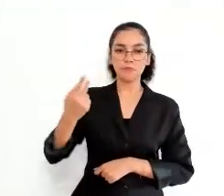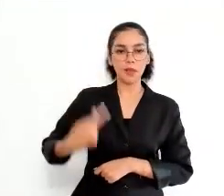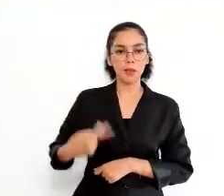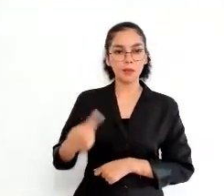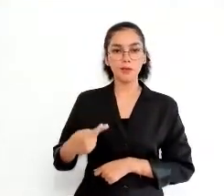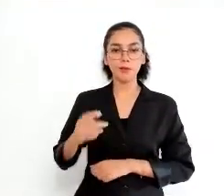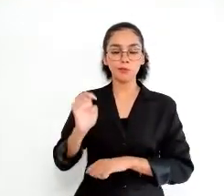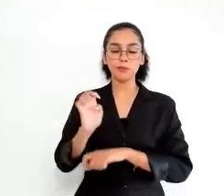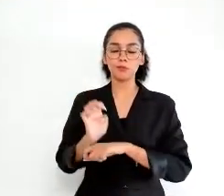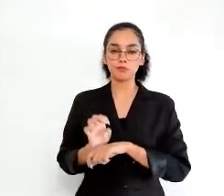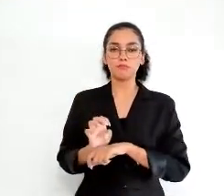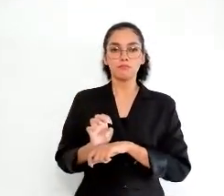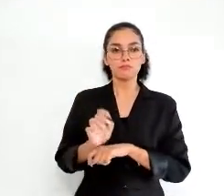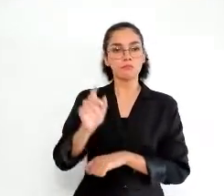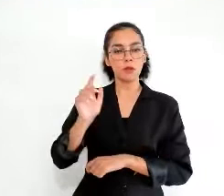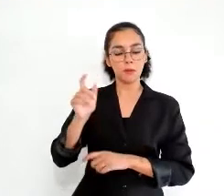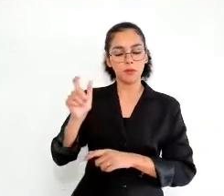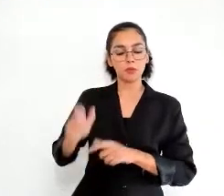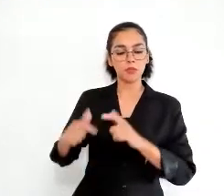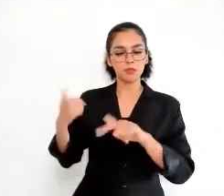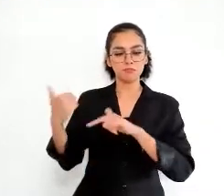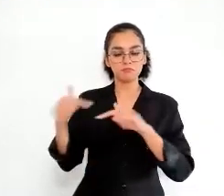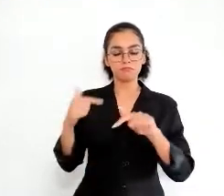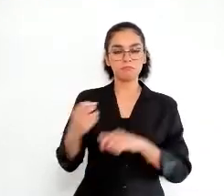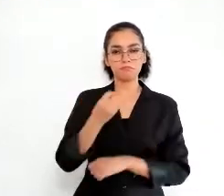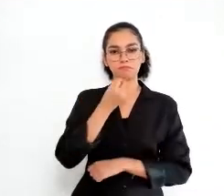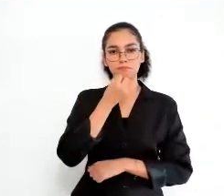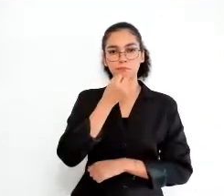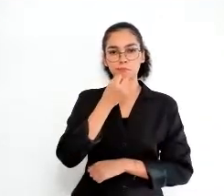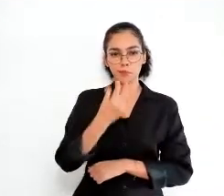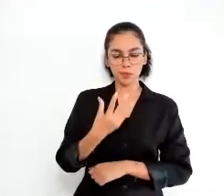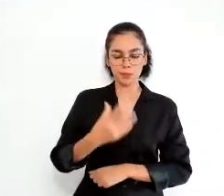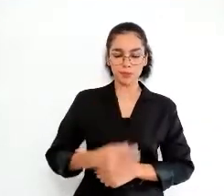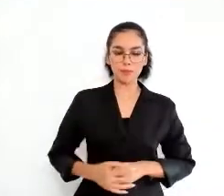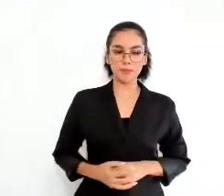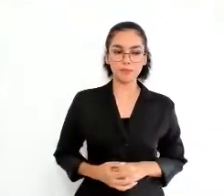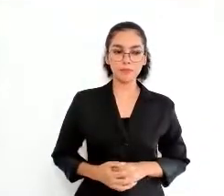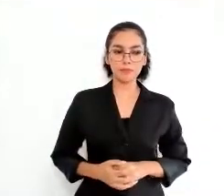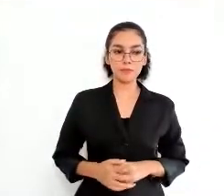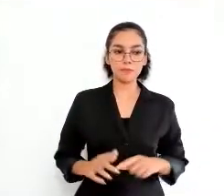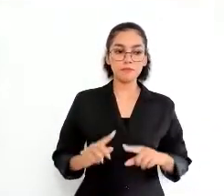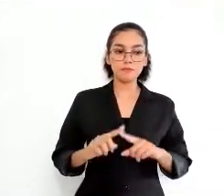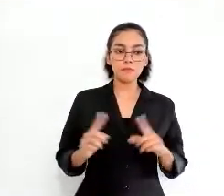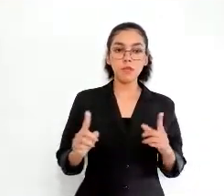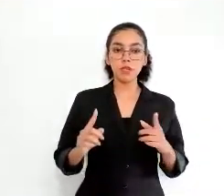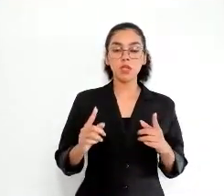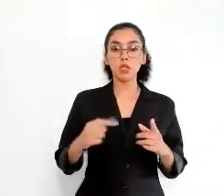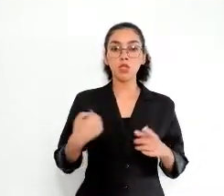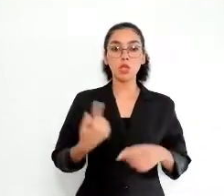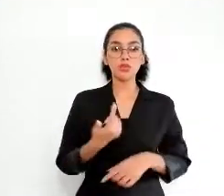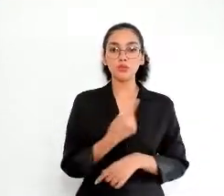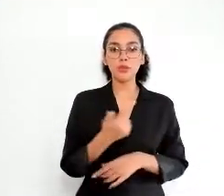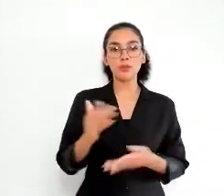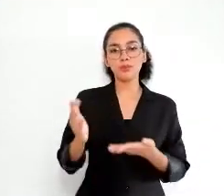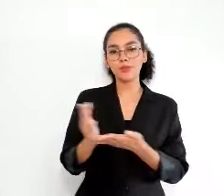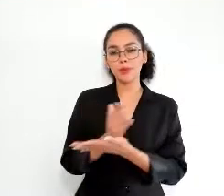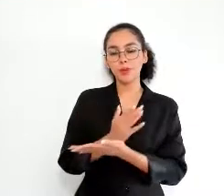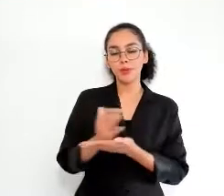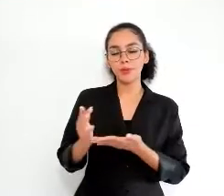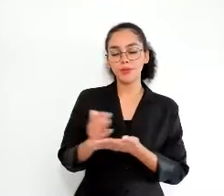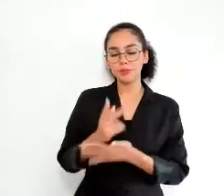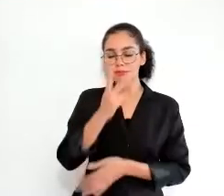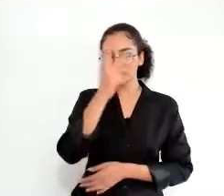suas áreas de atuação. Já não privamos mais da presença física de alguns